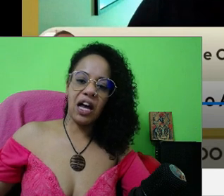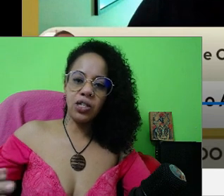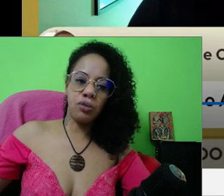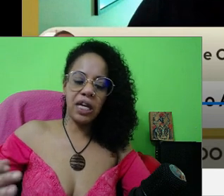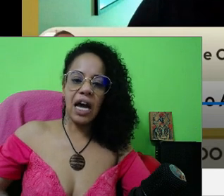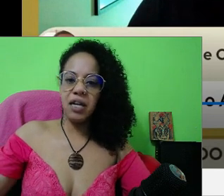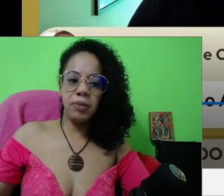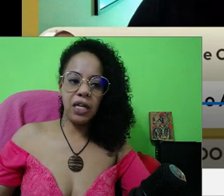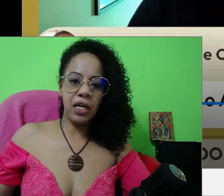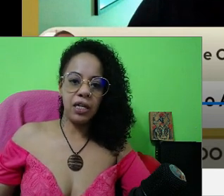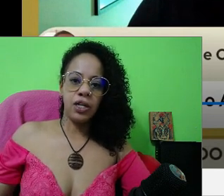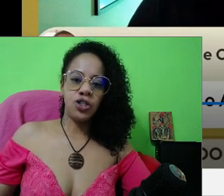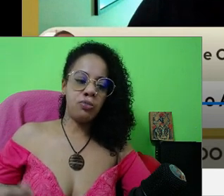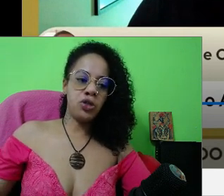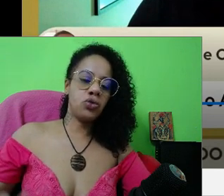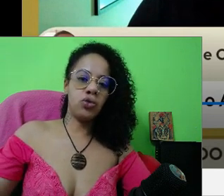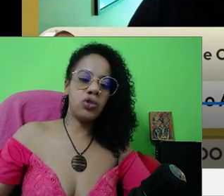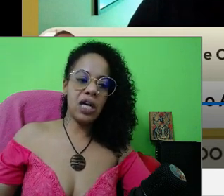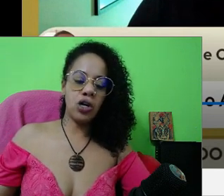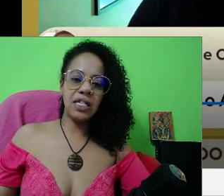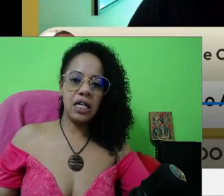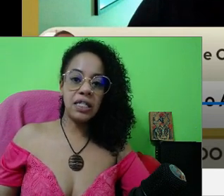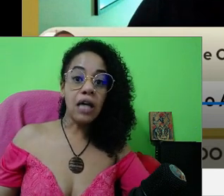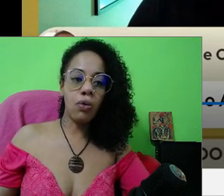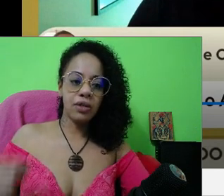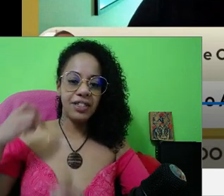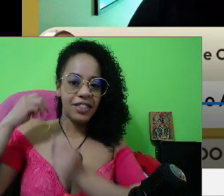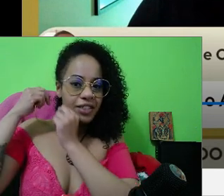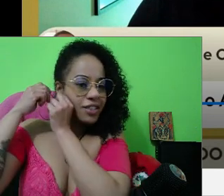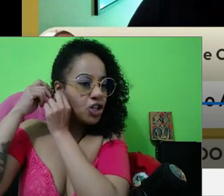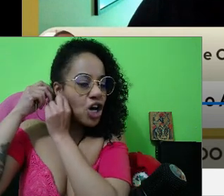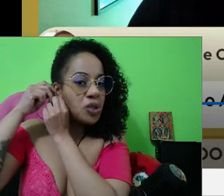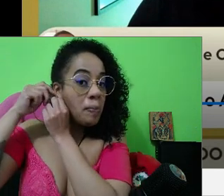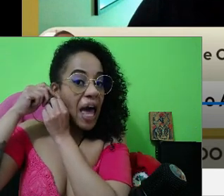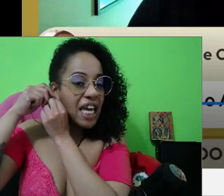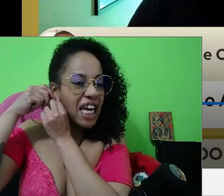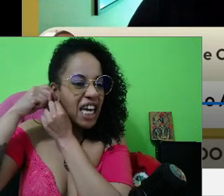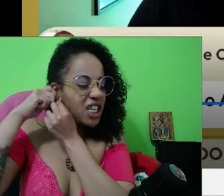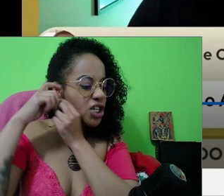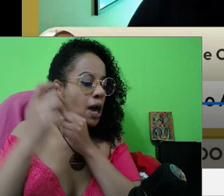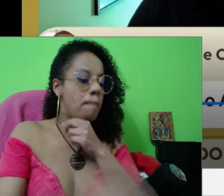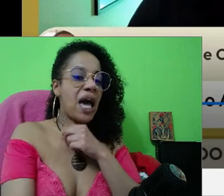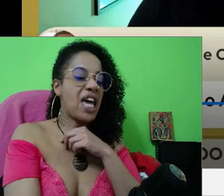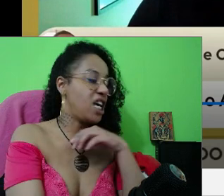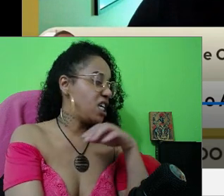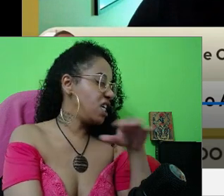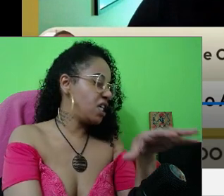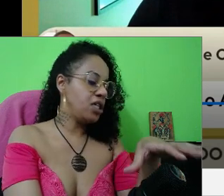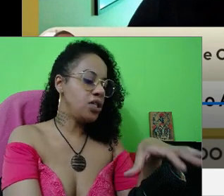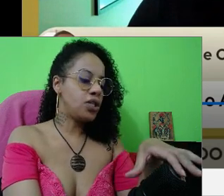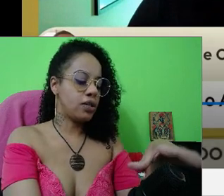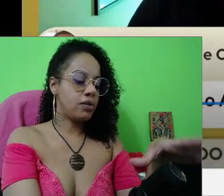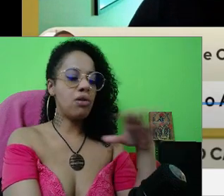a gente fala sobre Guerra híbrida sobre os futuros da nossa nação do nosso país